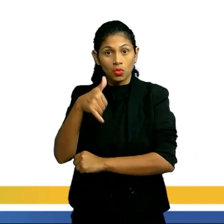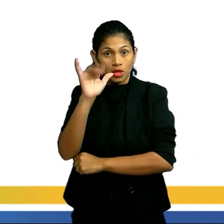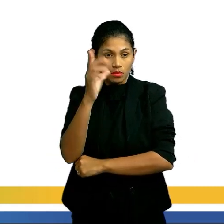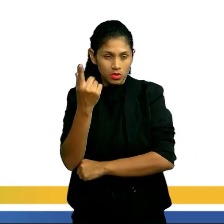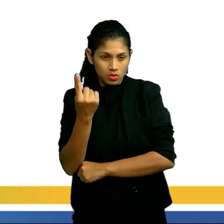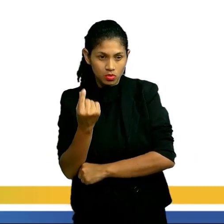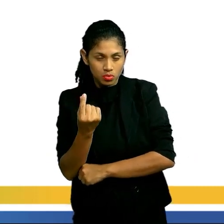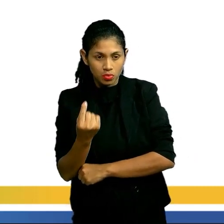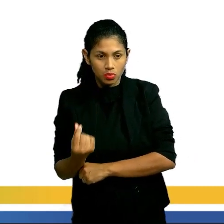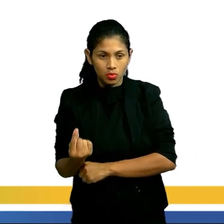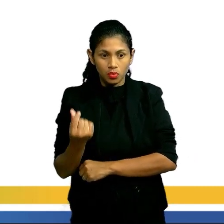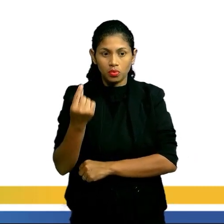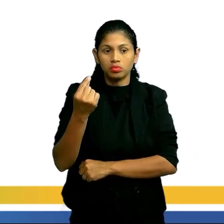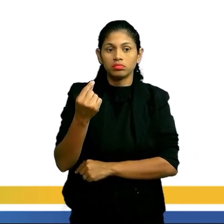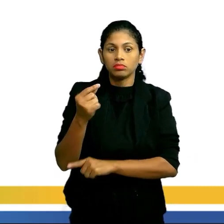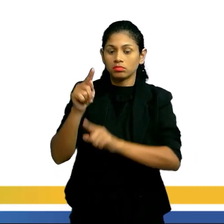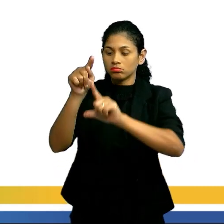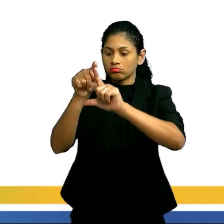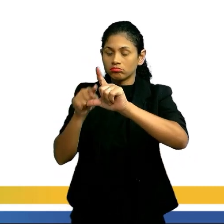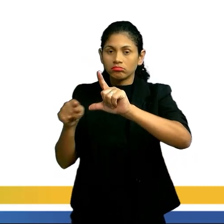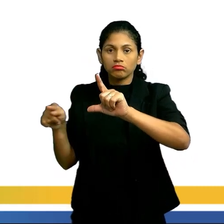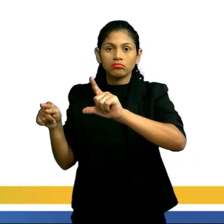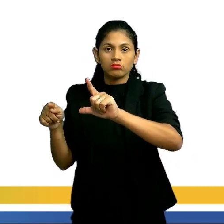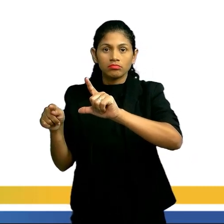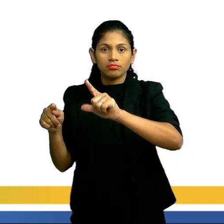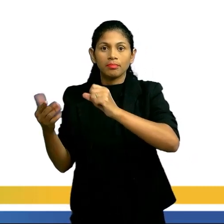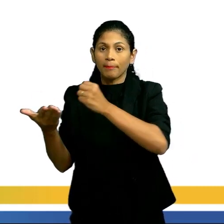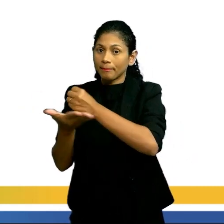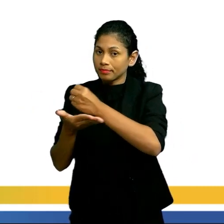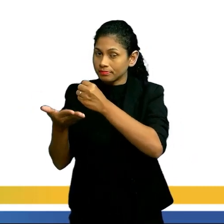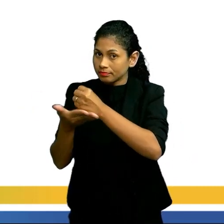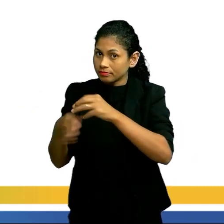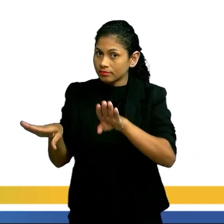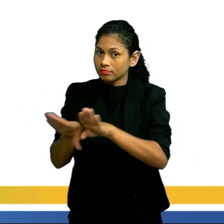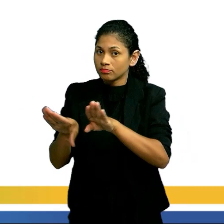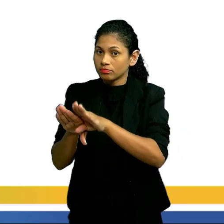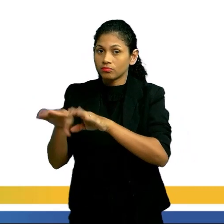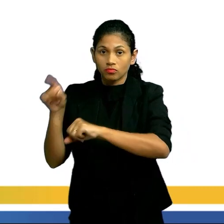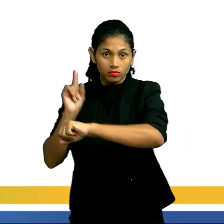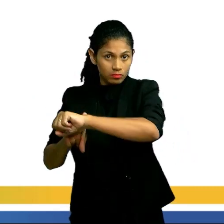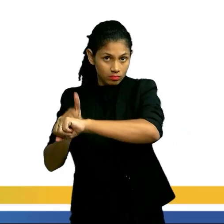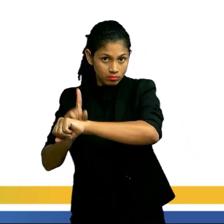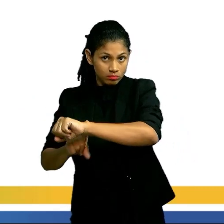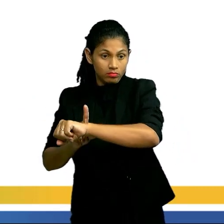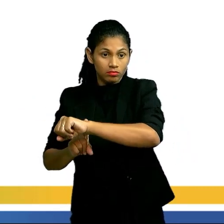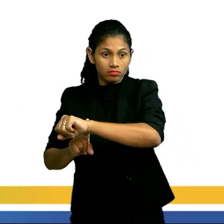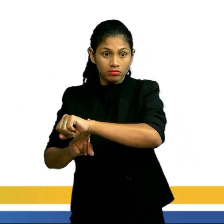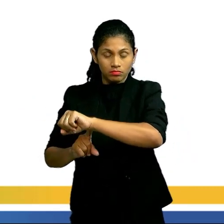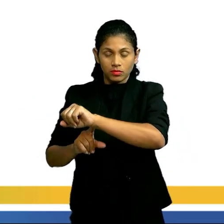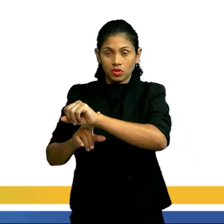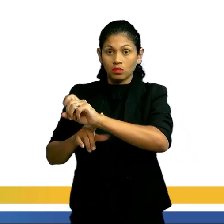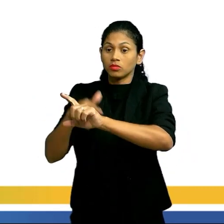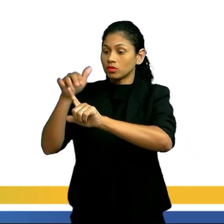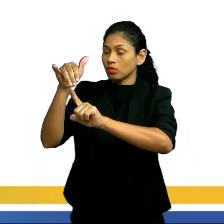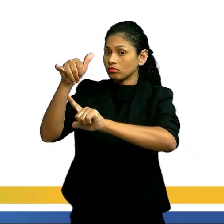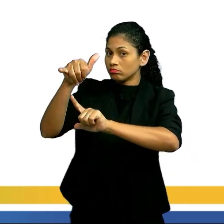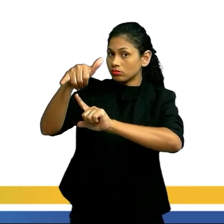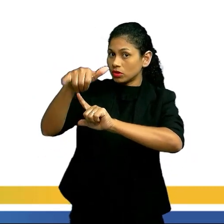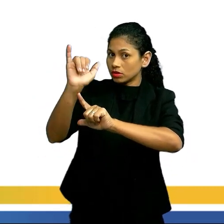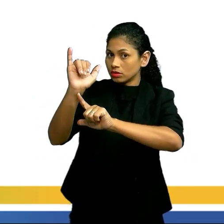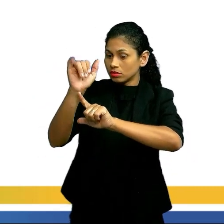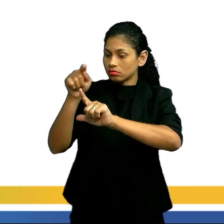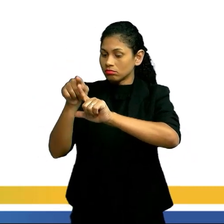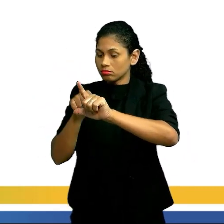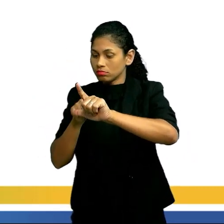milhar, também é de acordo com o tempo de horas trabalhadas. Okay? Observe que todos eles é em